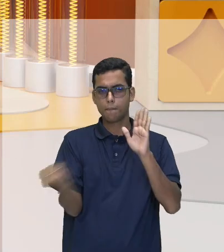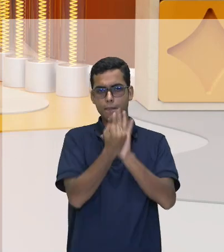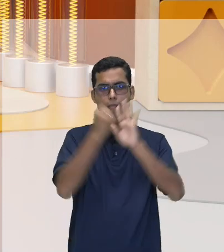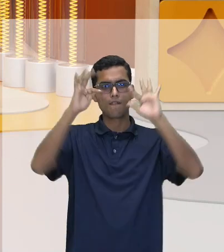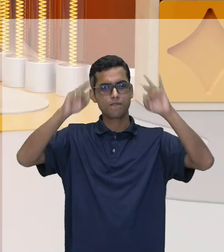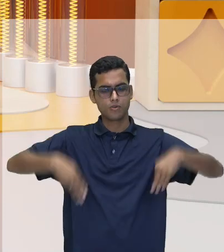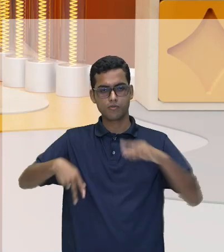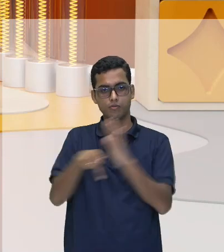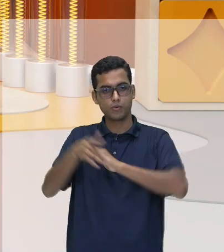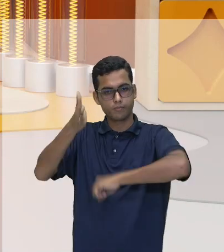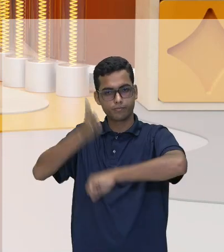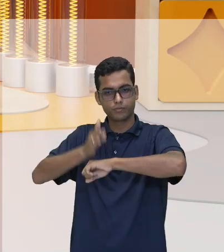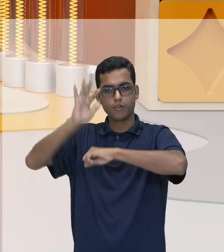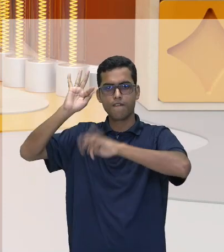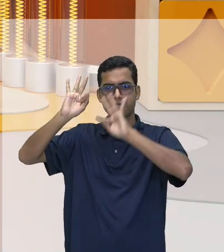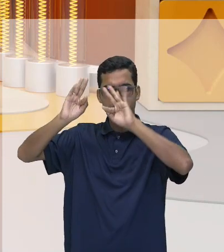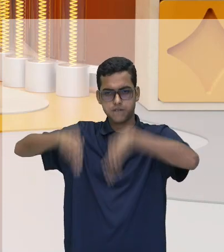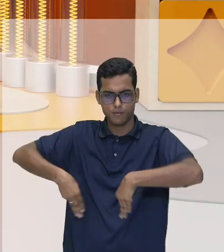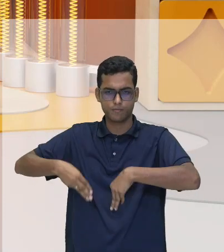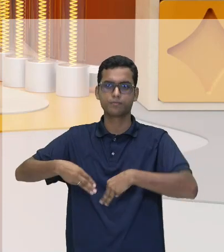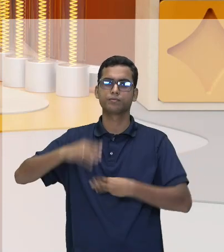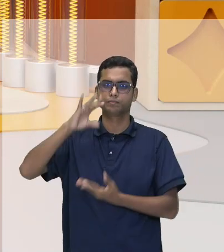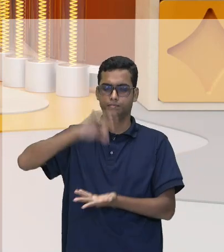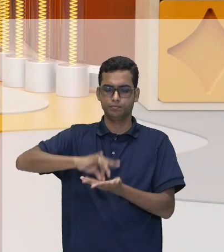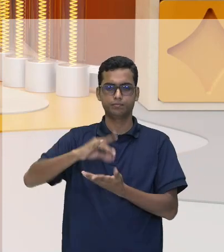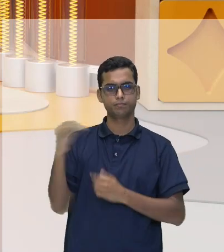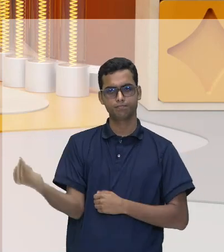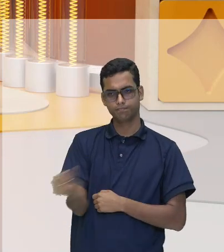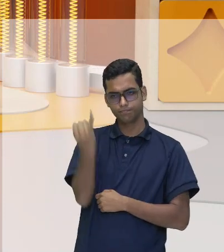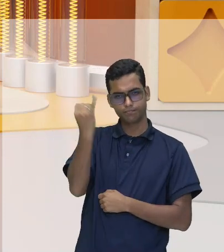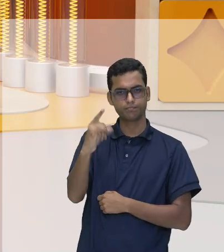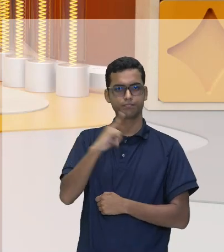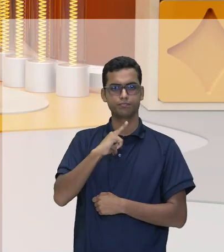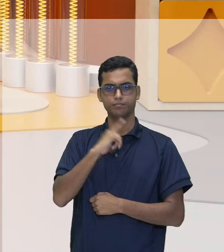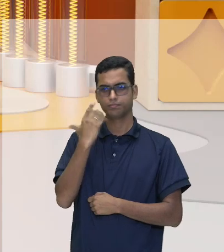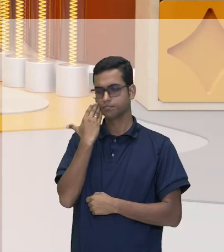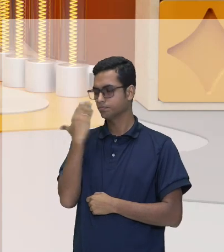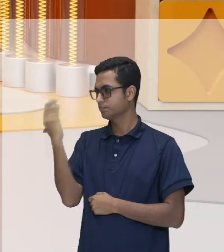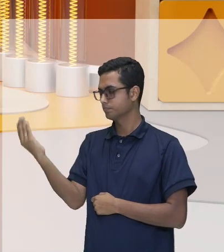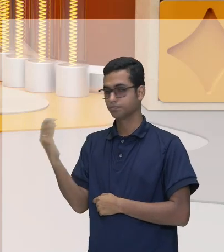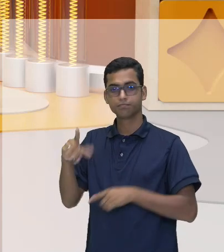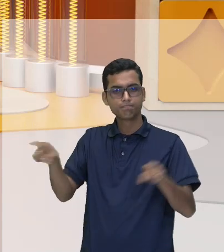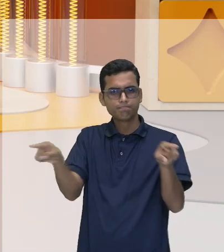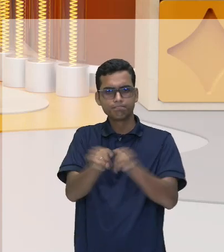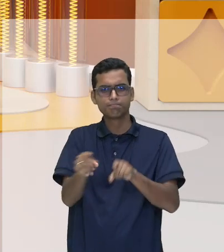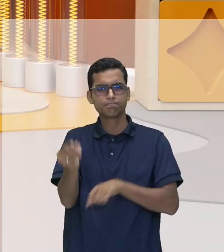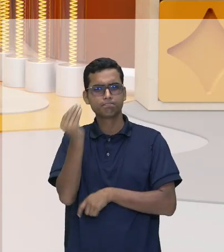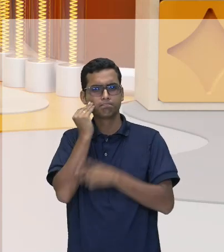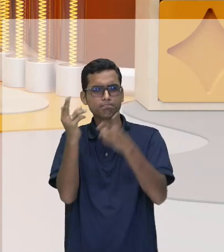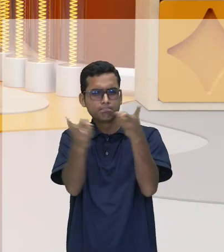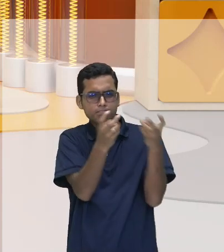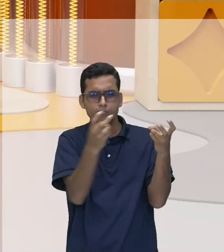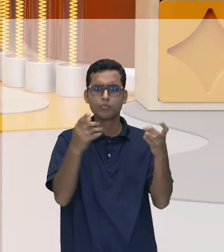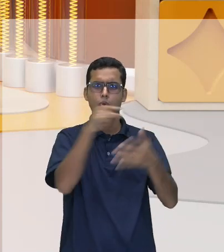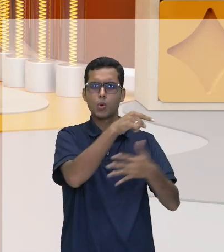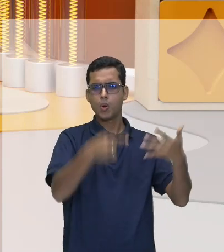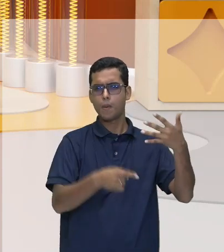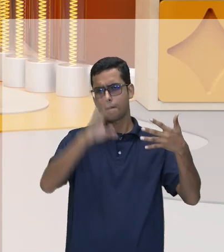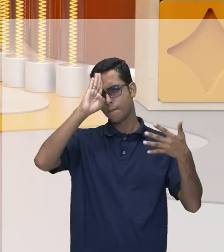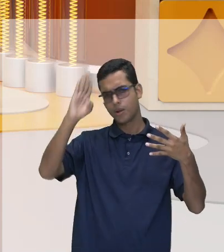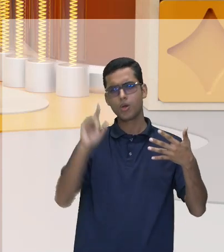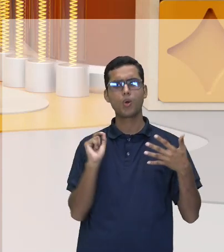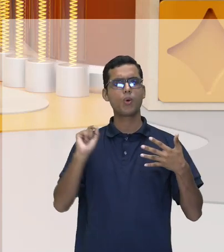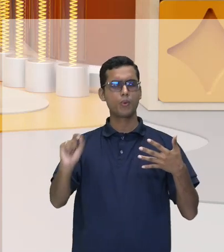1789 e 1799 na França. Ela foi impulsionada por uma série